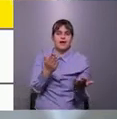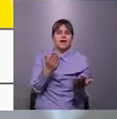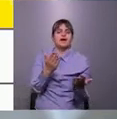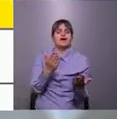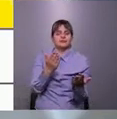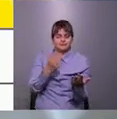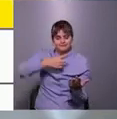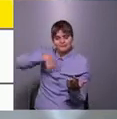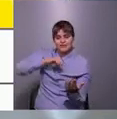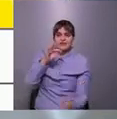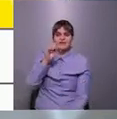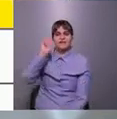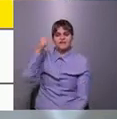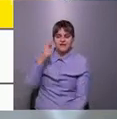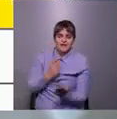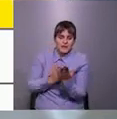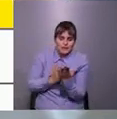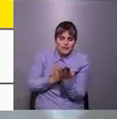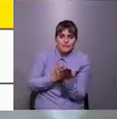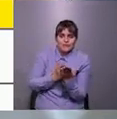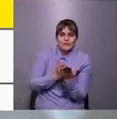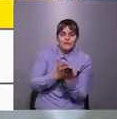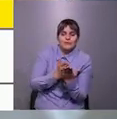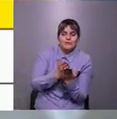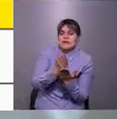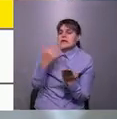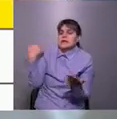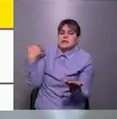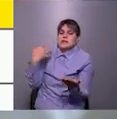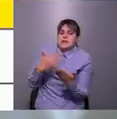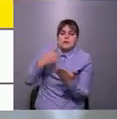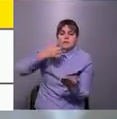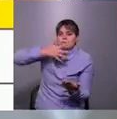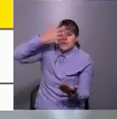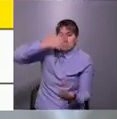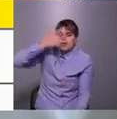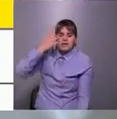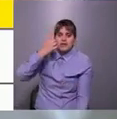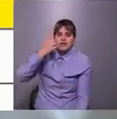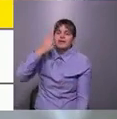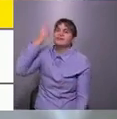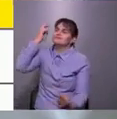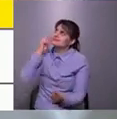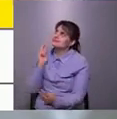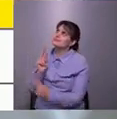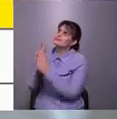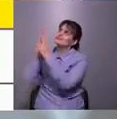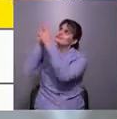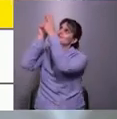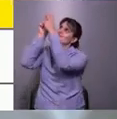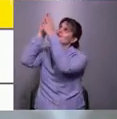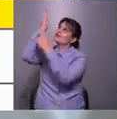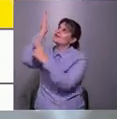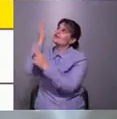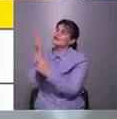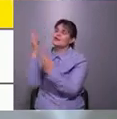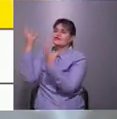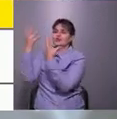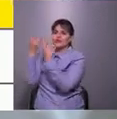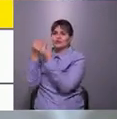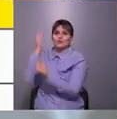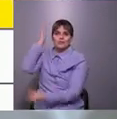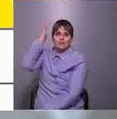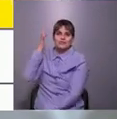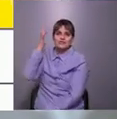perseveremos na fé até que um dia possamos encontrar-vos com todos os